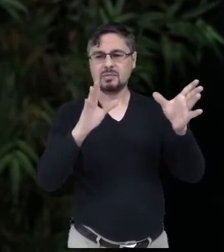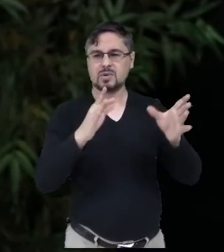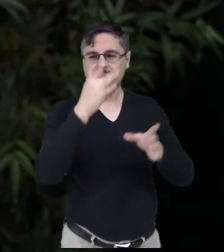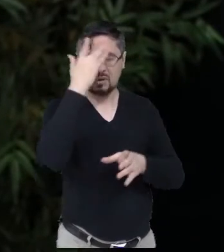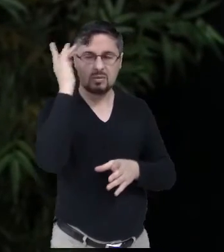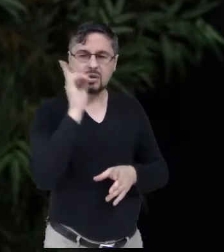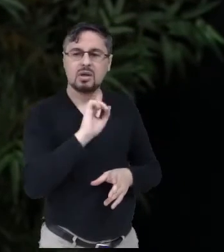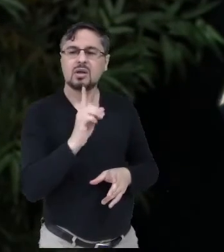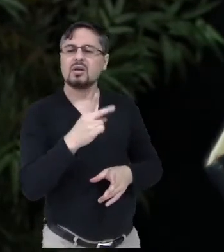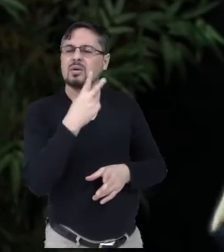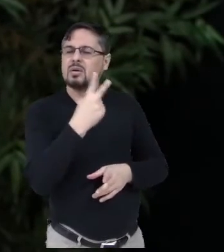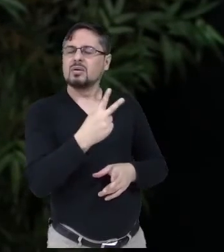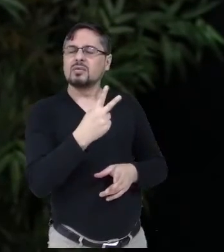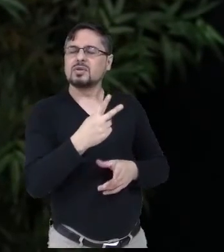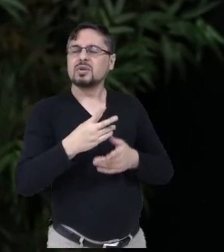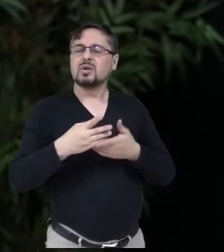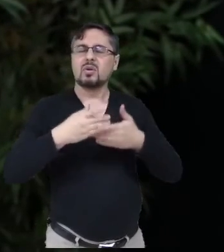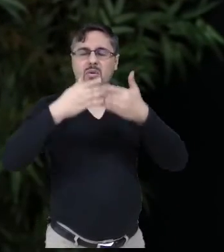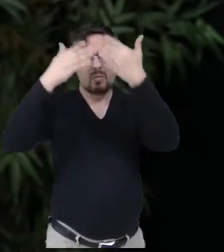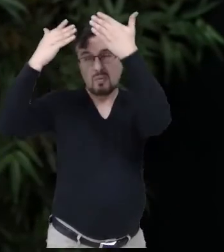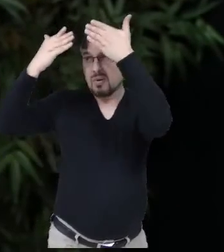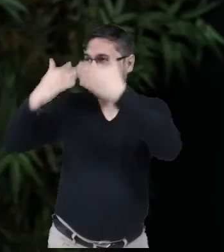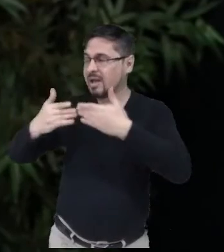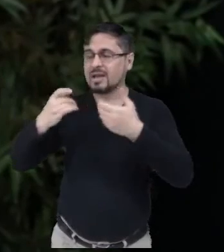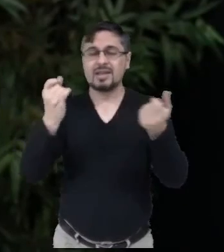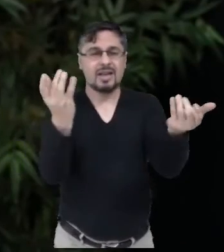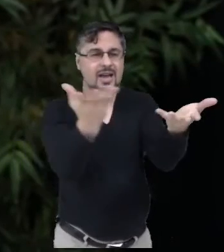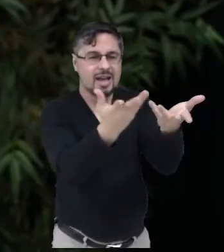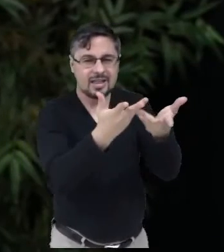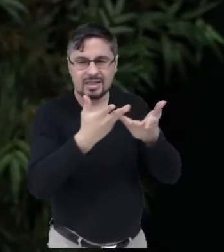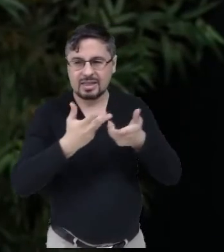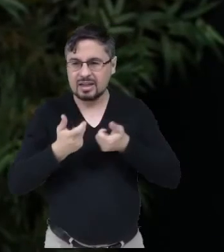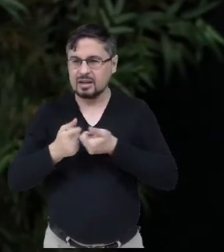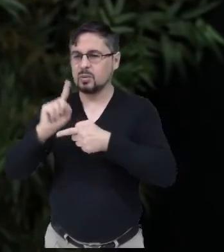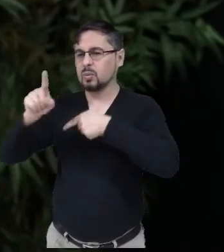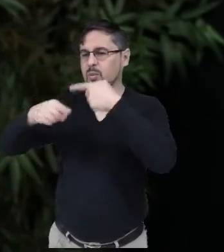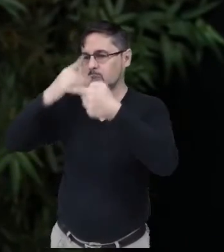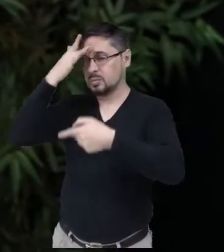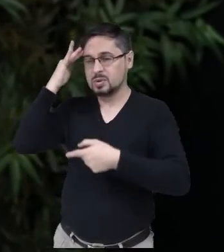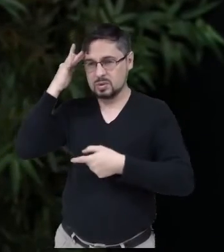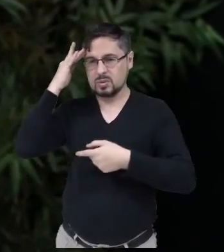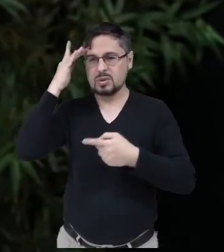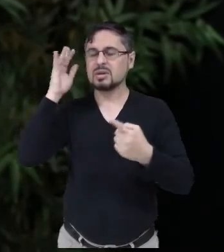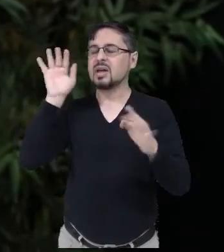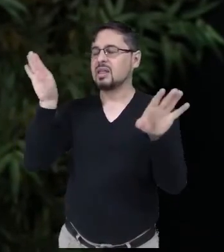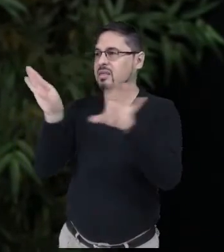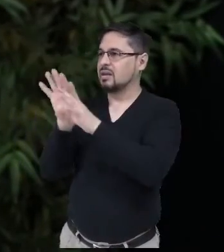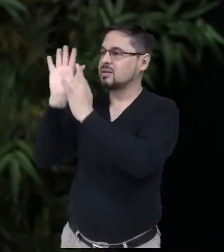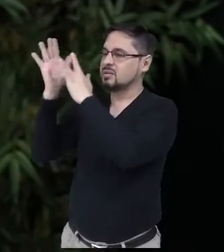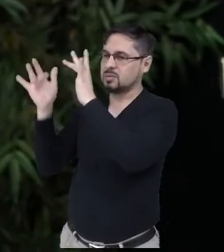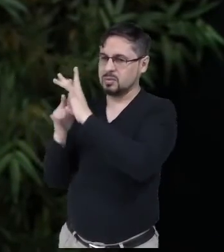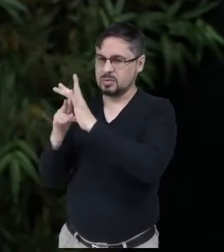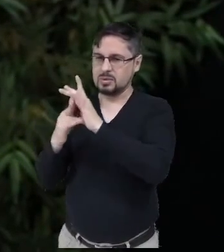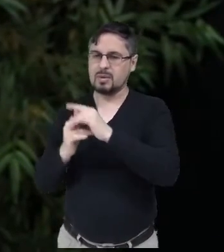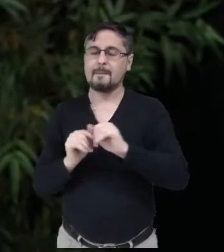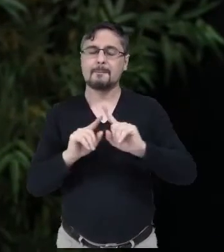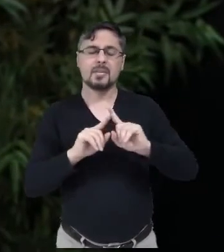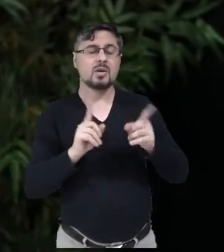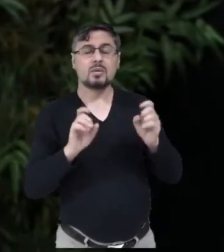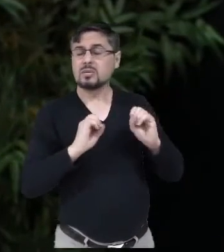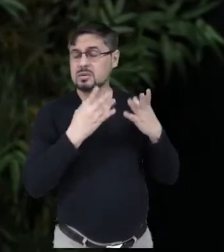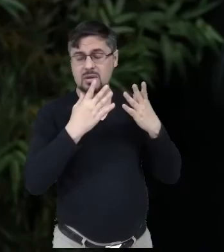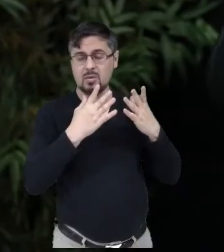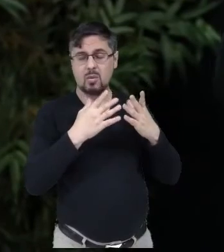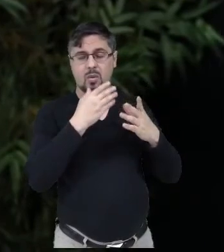de honrar e atrair outras pessoas para Jesus. É o que aconteceu no versículo 45. Mas tendo ele saído,